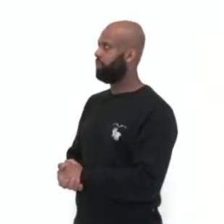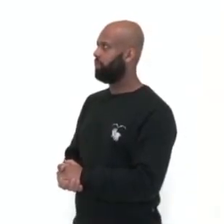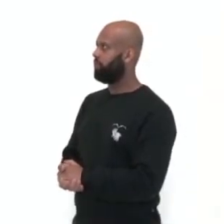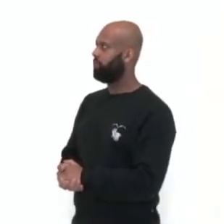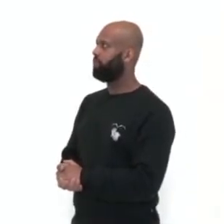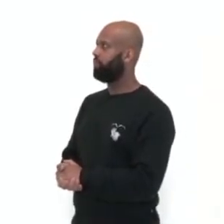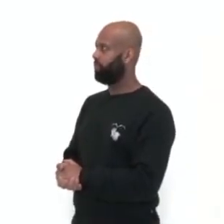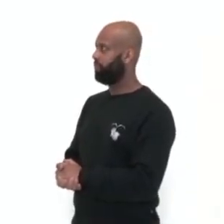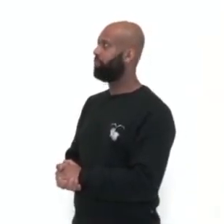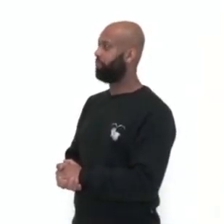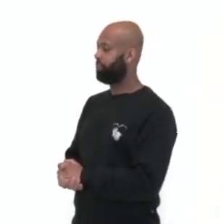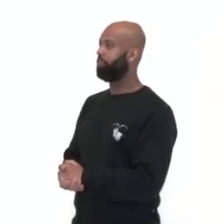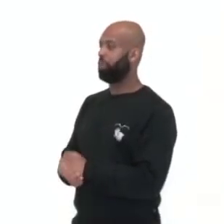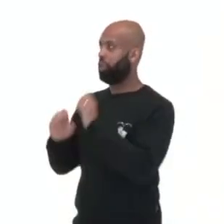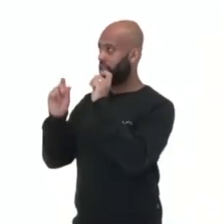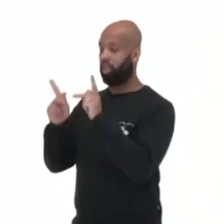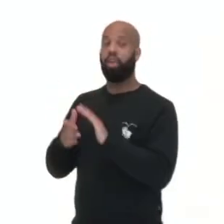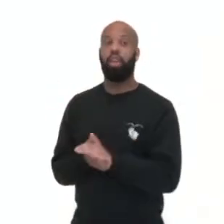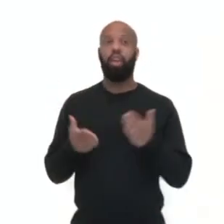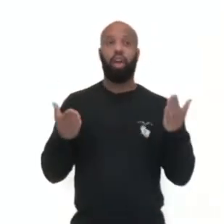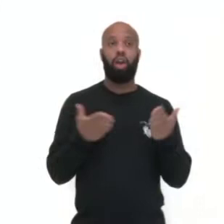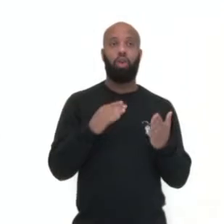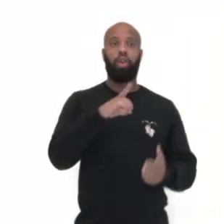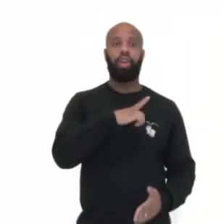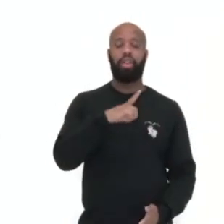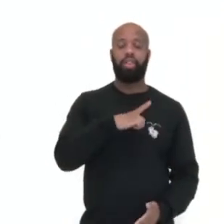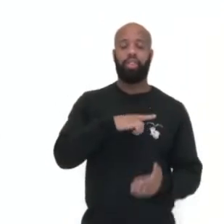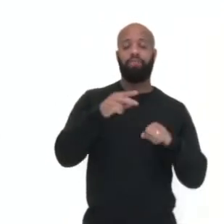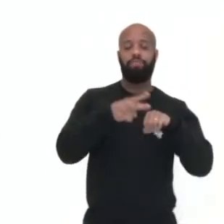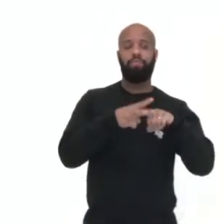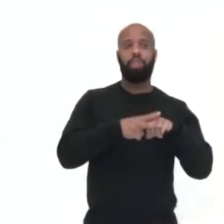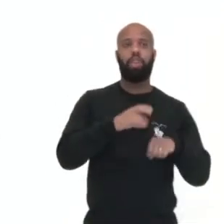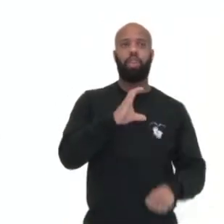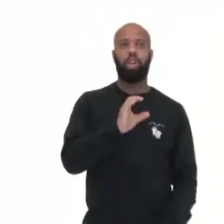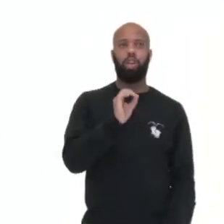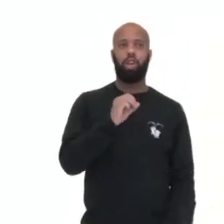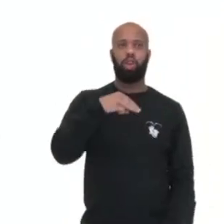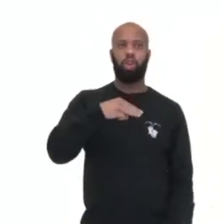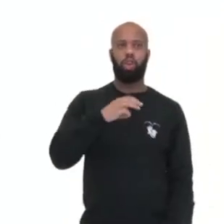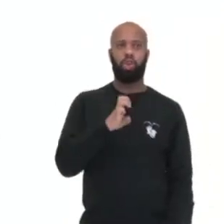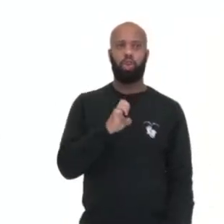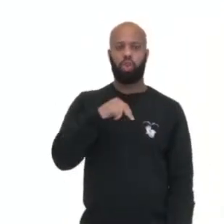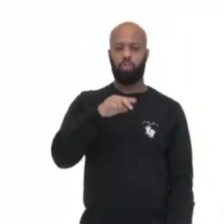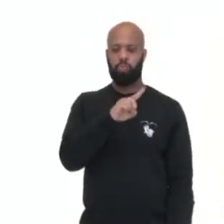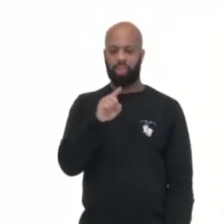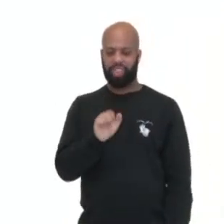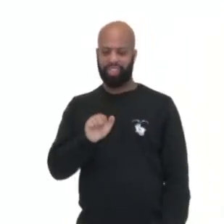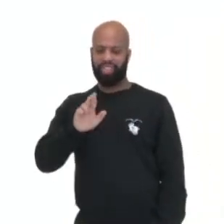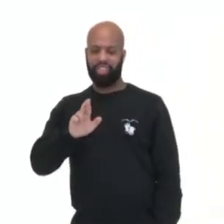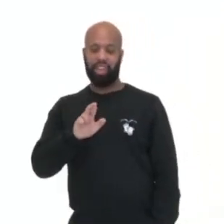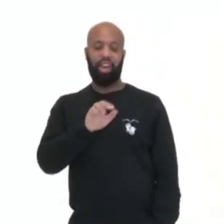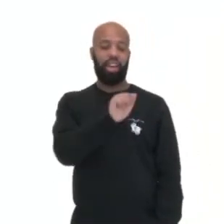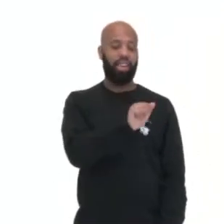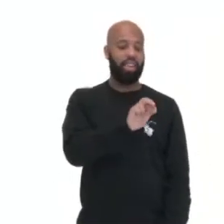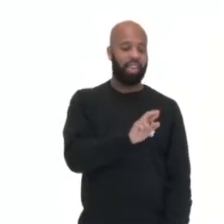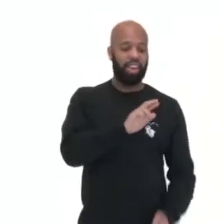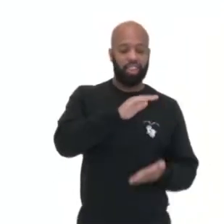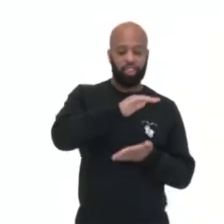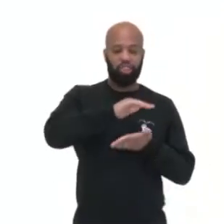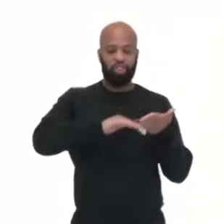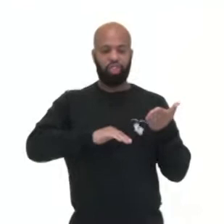seguimos, seguisteis, seguiram. E aqui o verbo começar, conjugação ar, tiro ela, o que sobra é o meu radical,